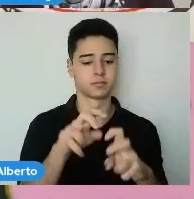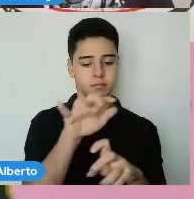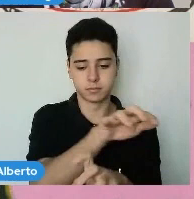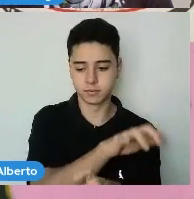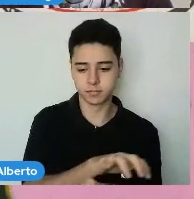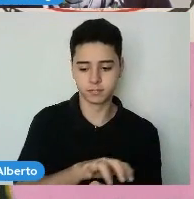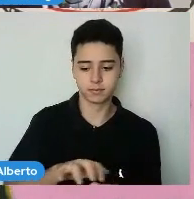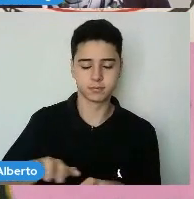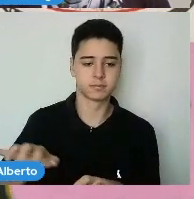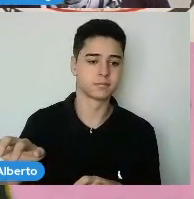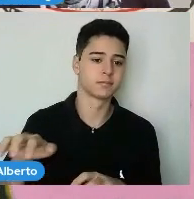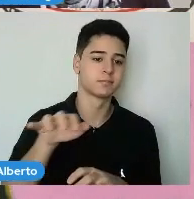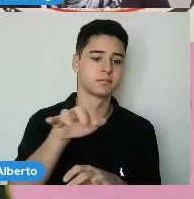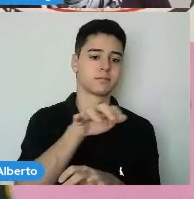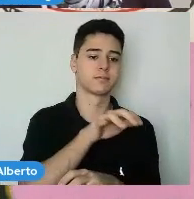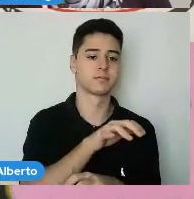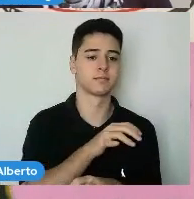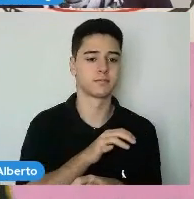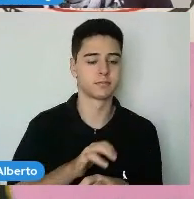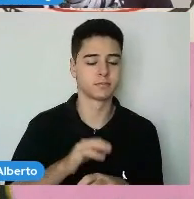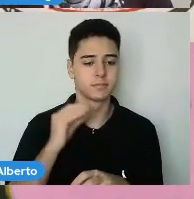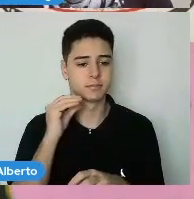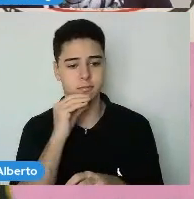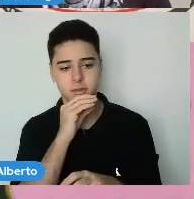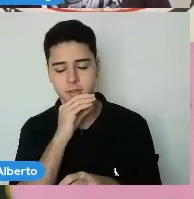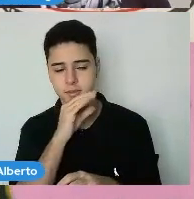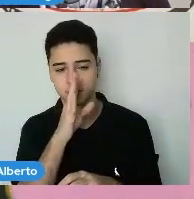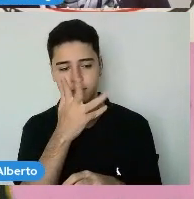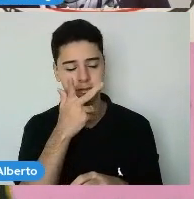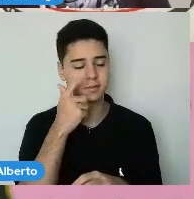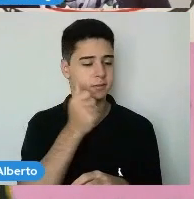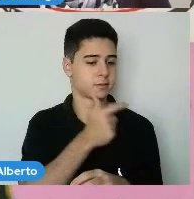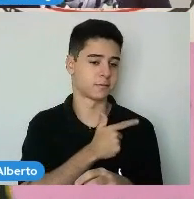elementos e perspectivas estéticas.